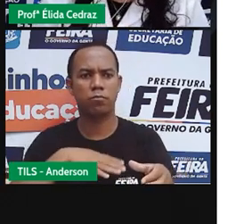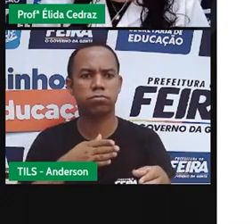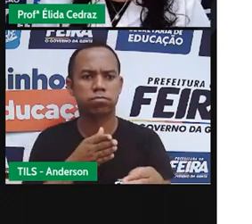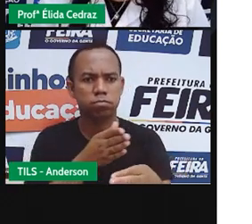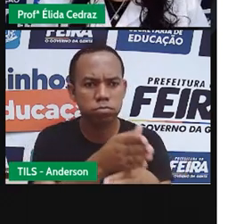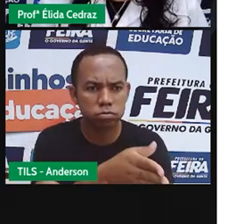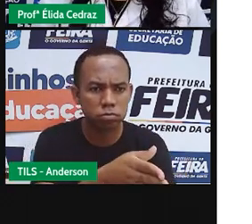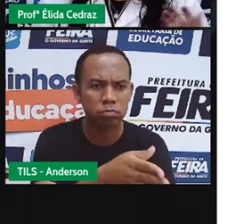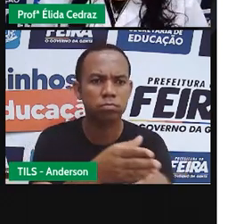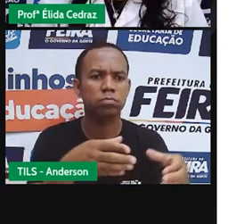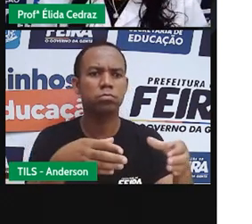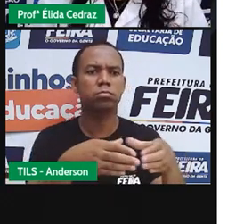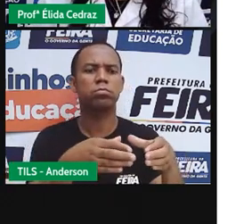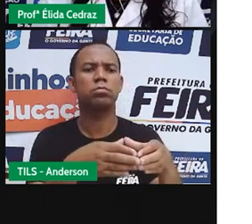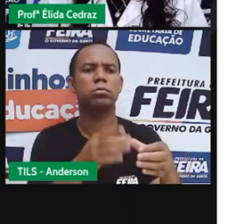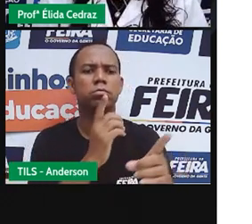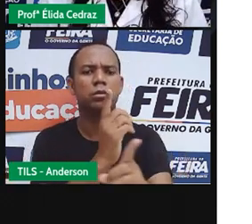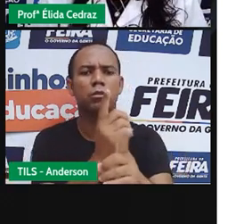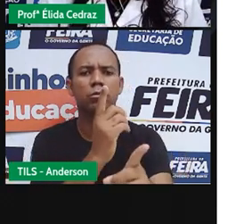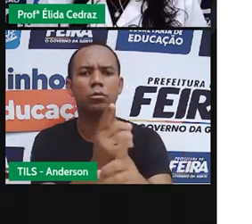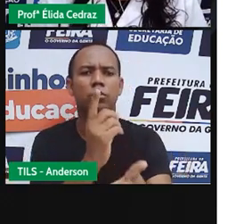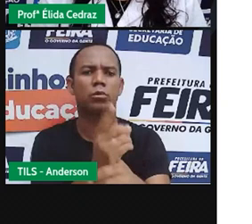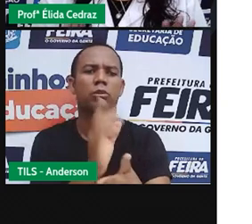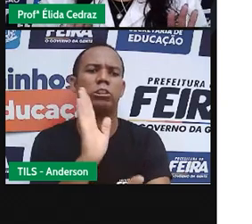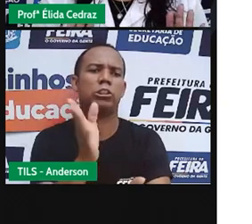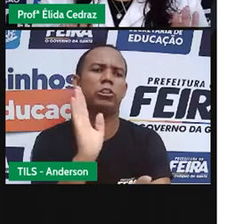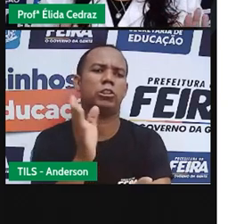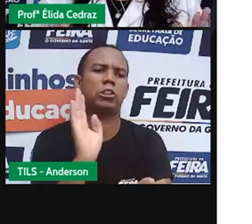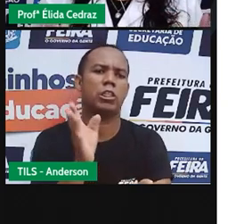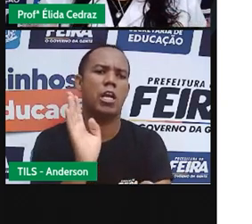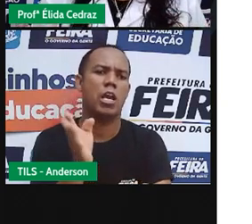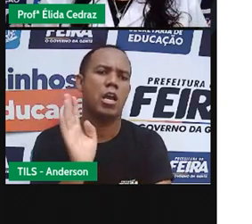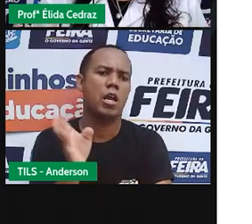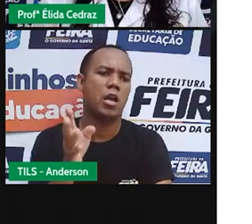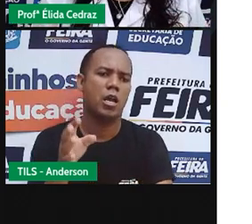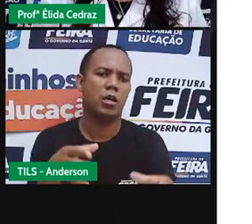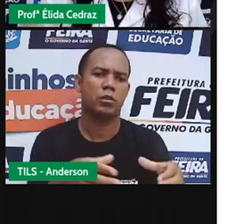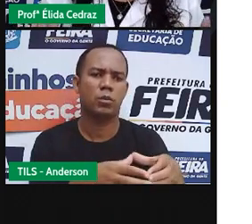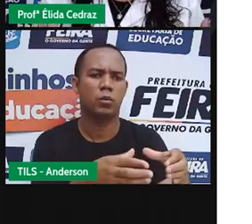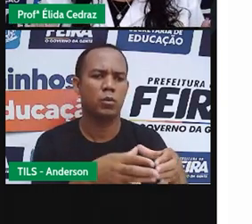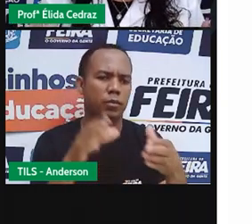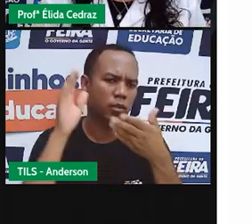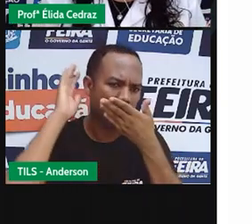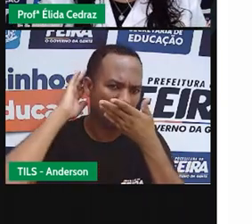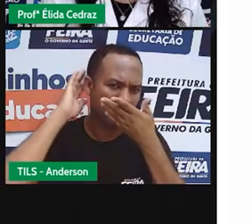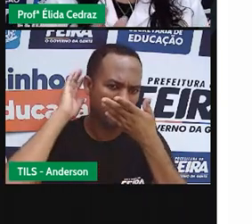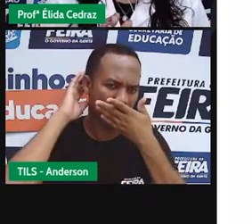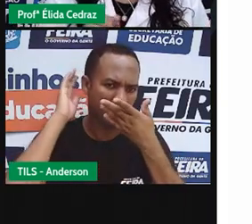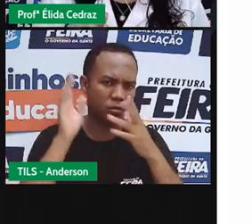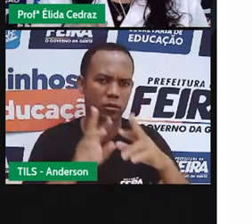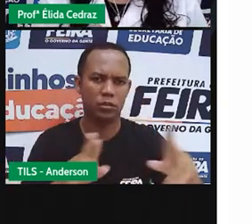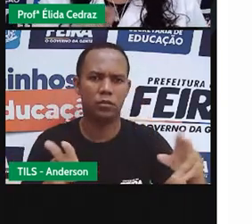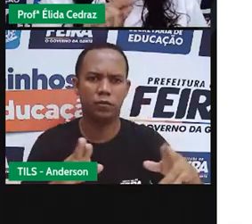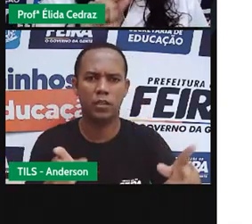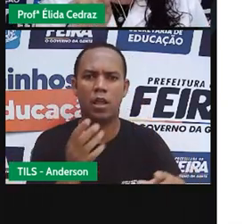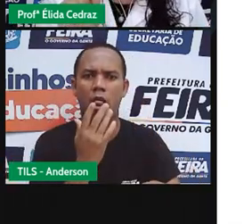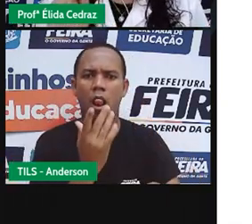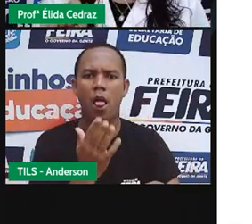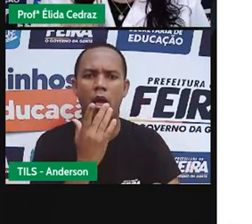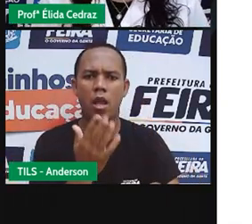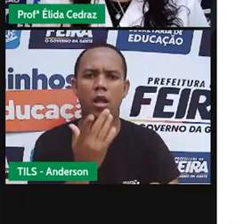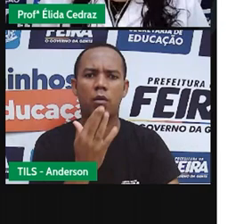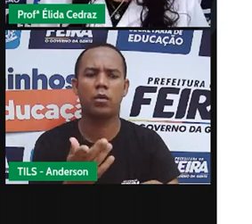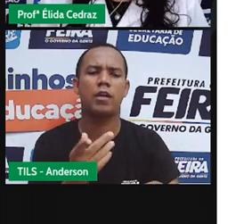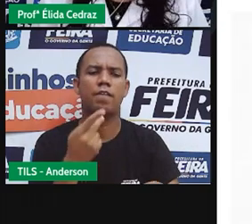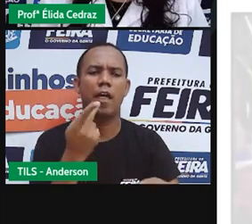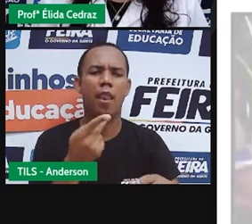Portugal. Nesse período, os índios eles foram classificados pelos portugueses pela